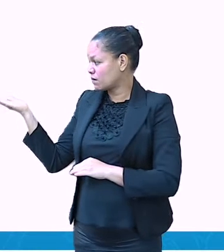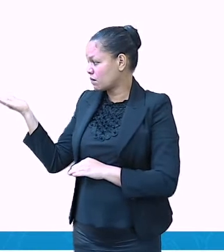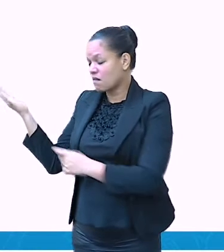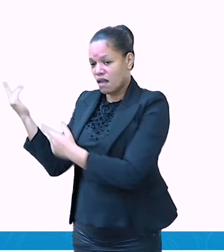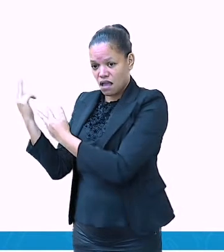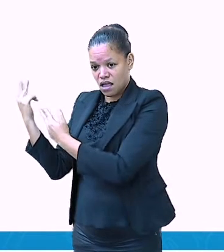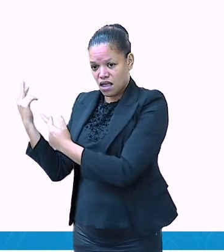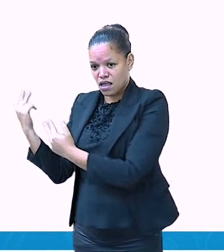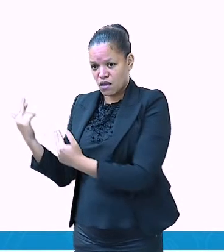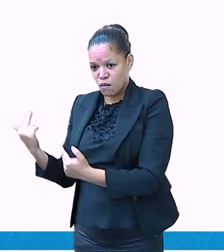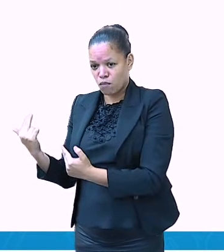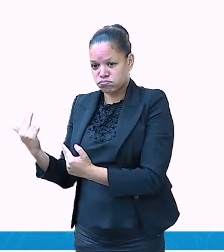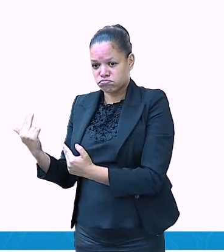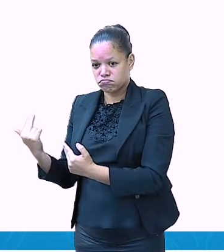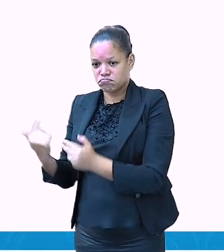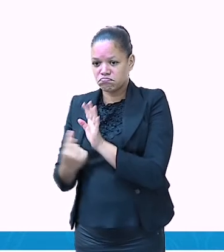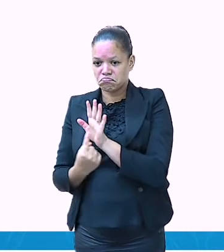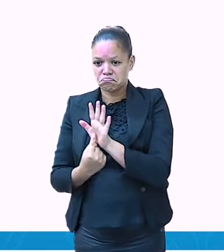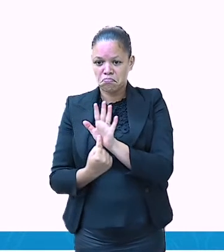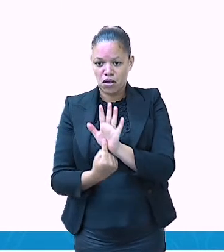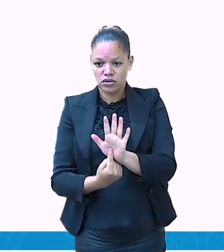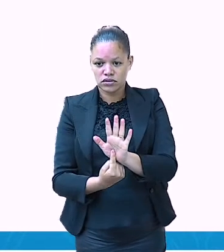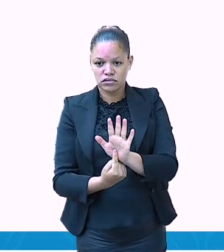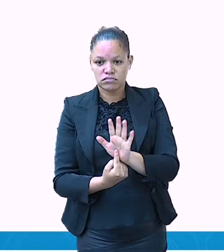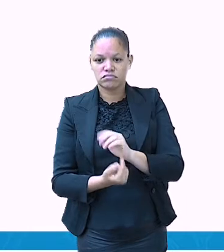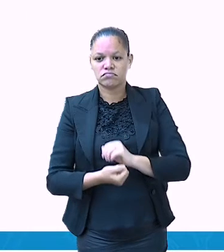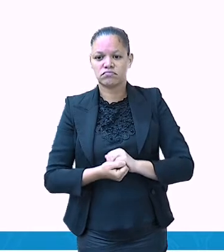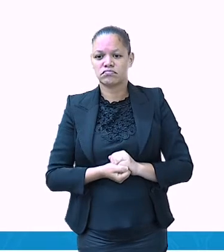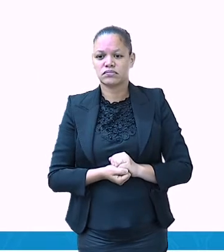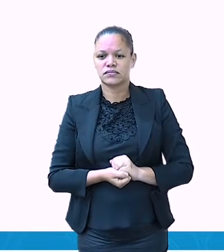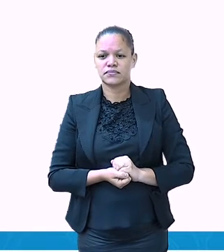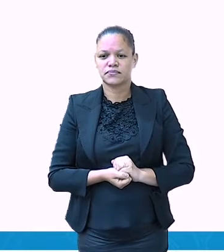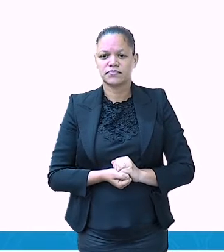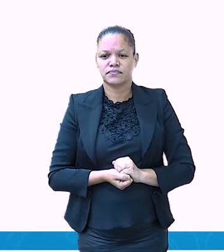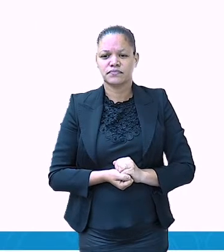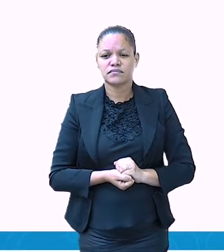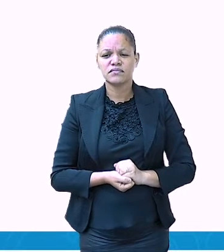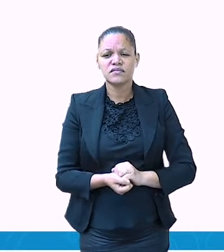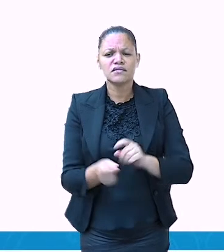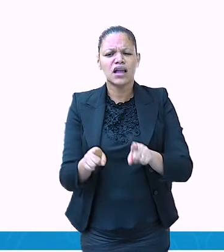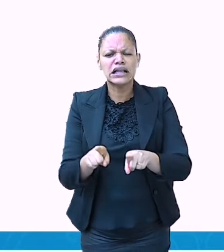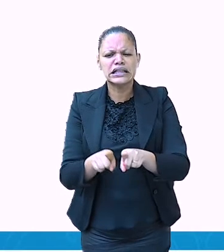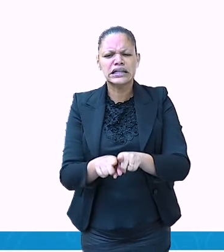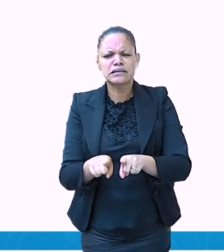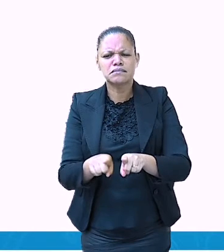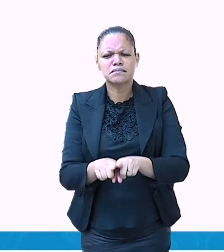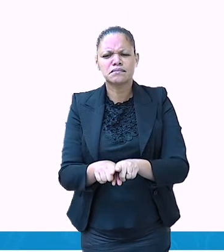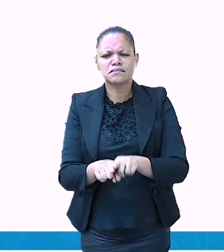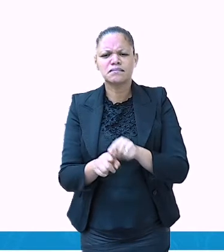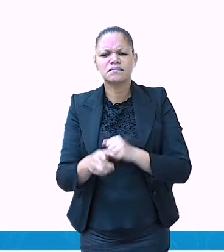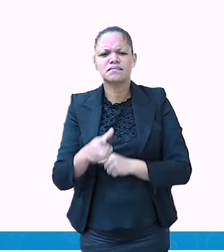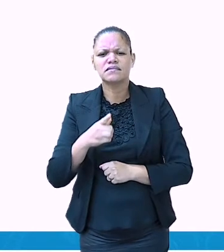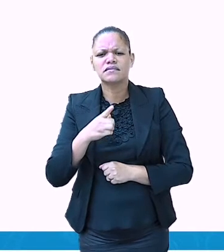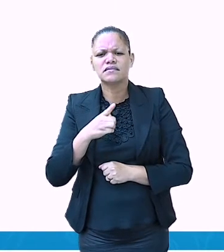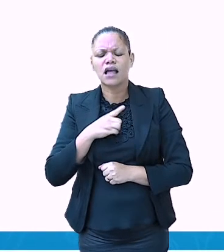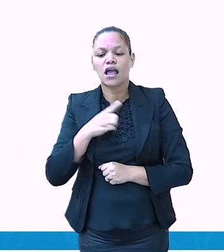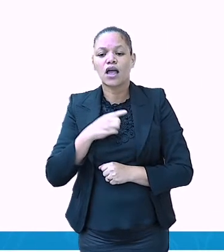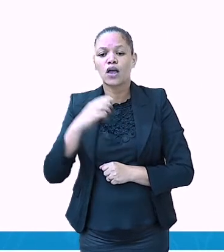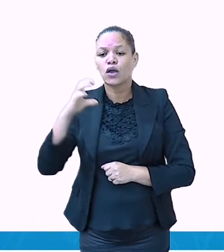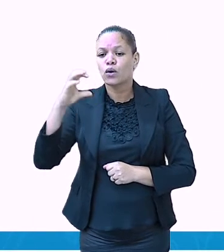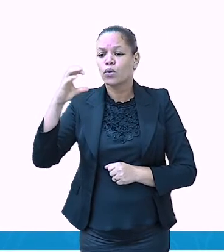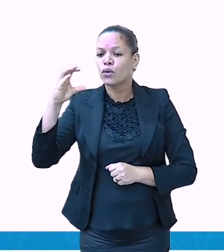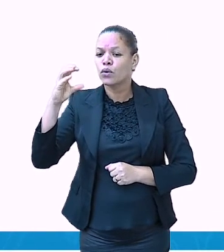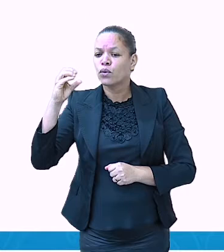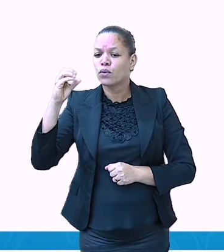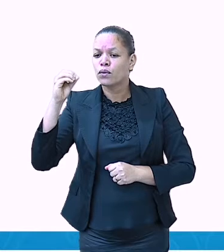óvulo, diferente, ok? Ele também possui coácula, que é aquele órgão